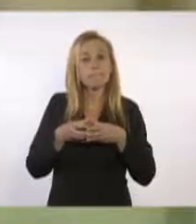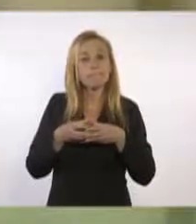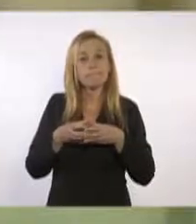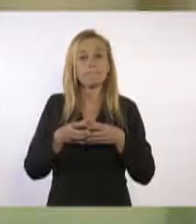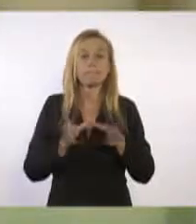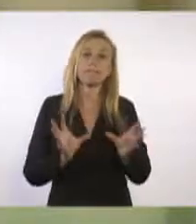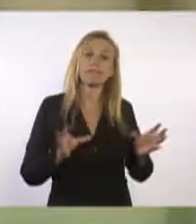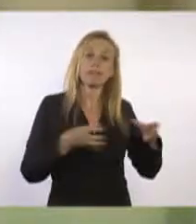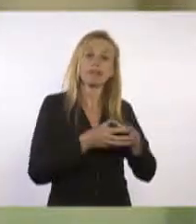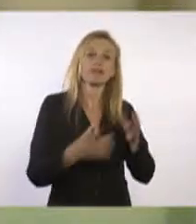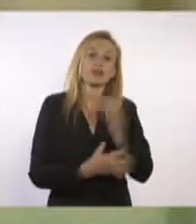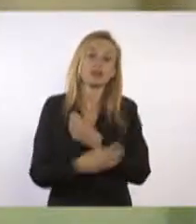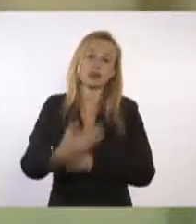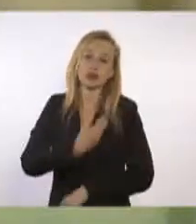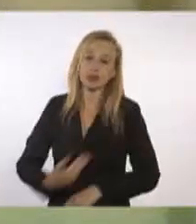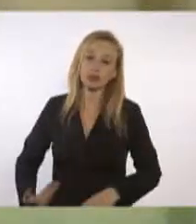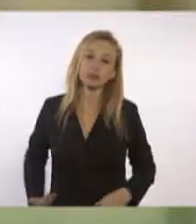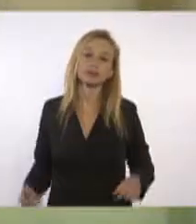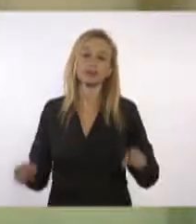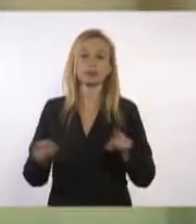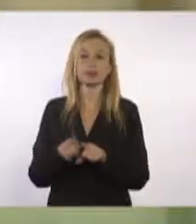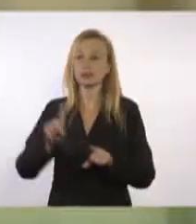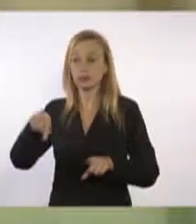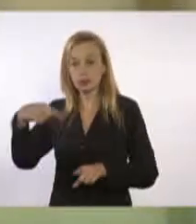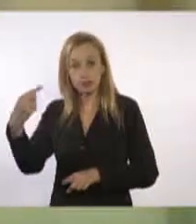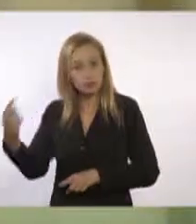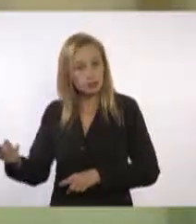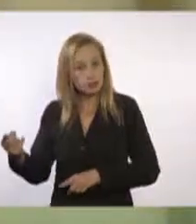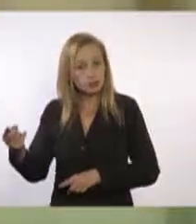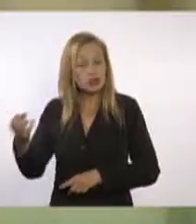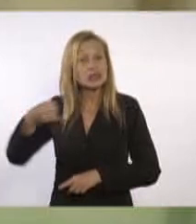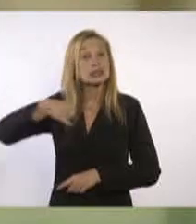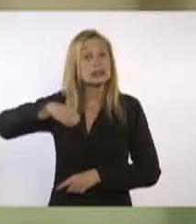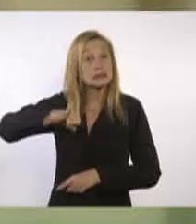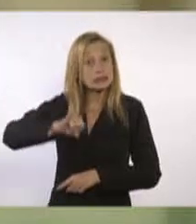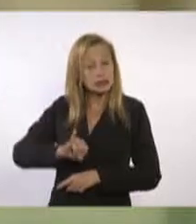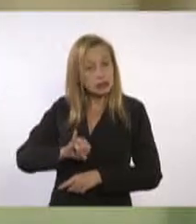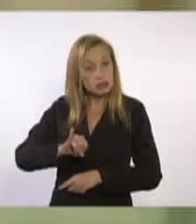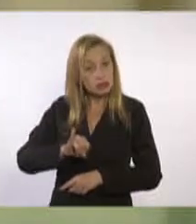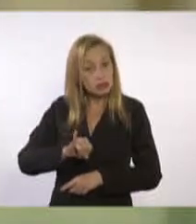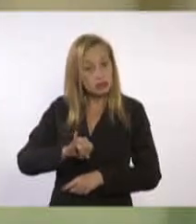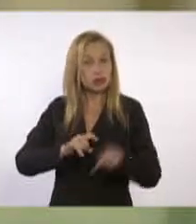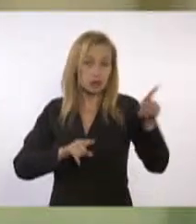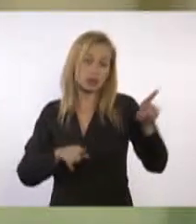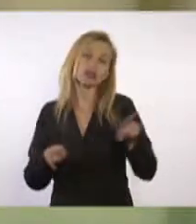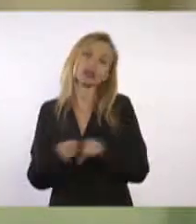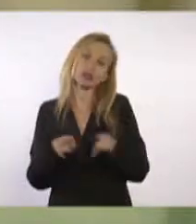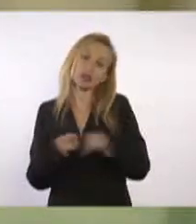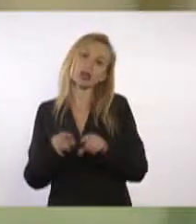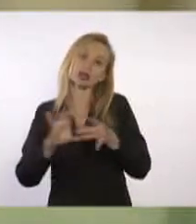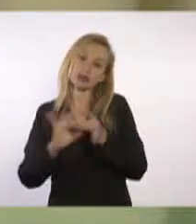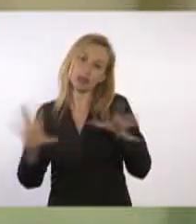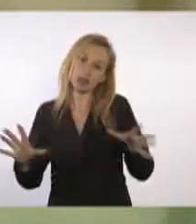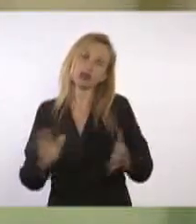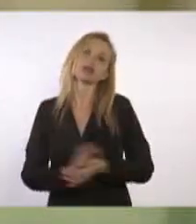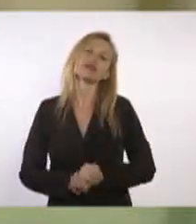Segurança Pública e outras, se eles também deliberarem pela